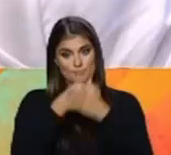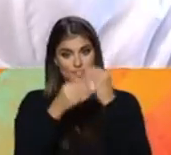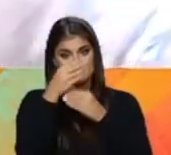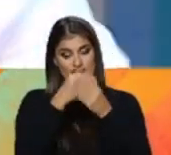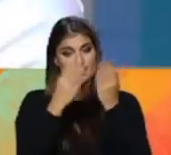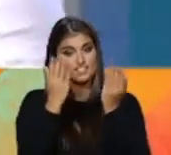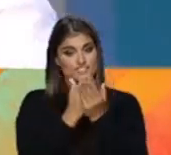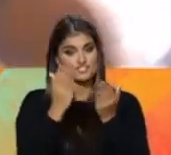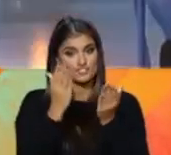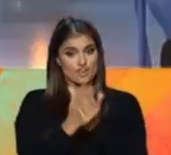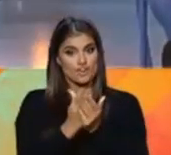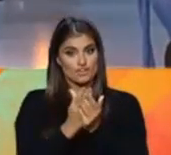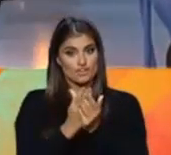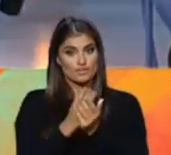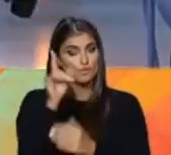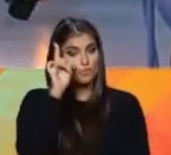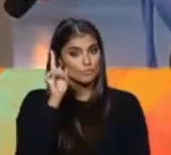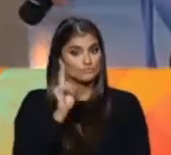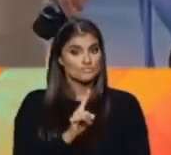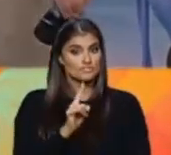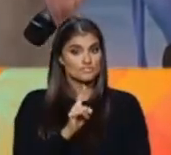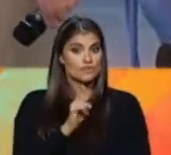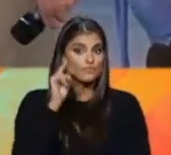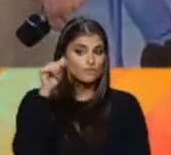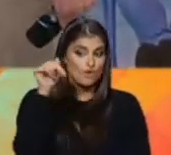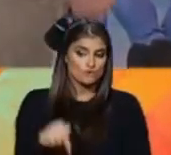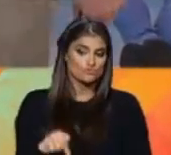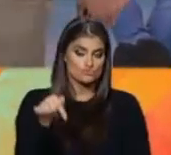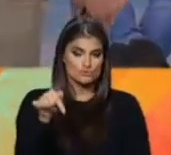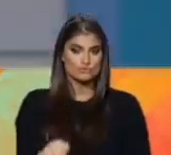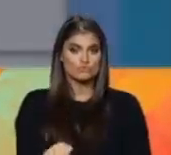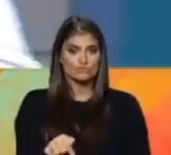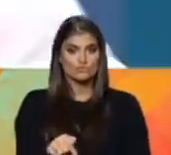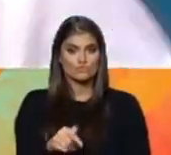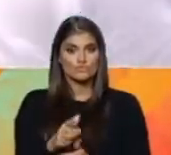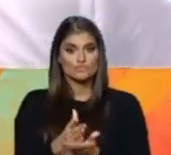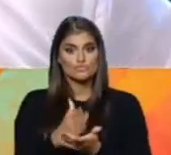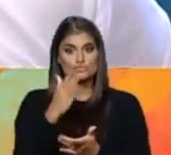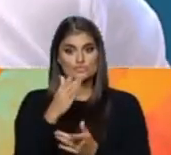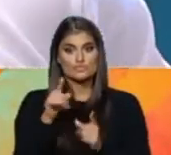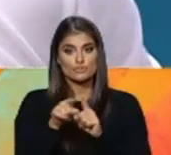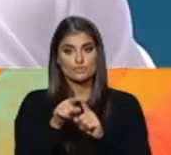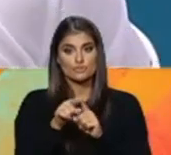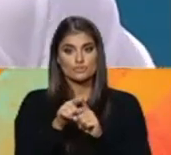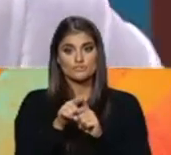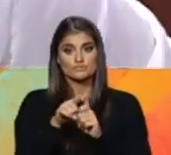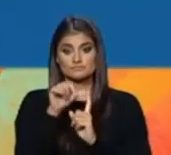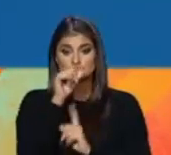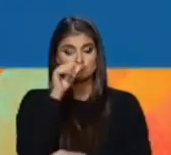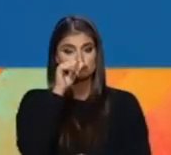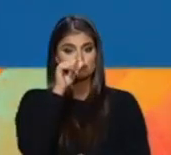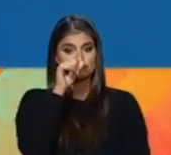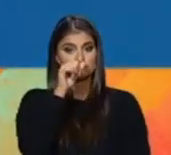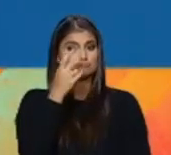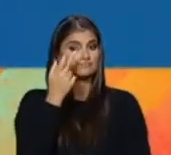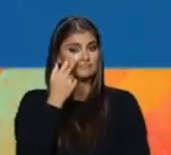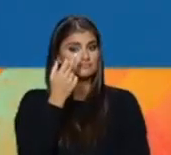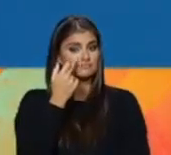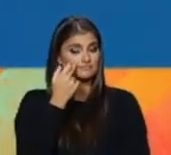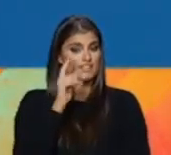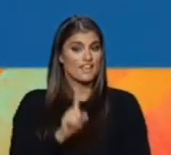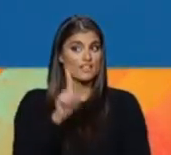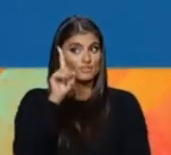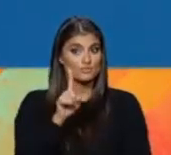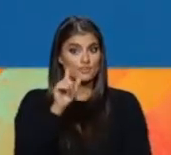escola. Um dia fui lá ao sul só para não ser gabarola. As do